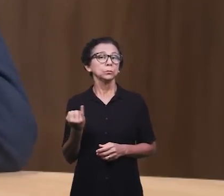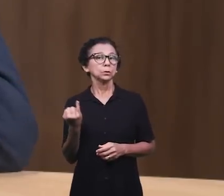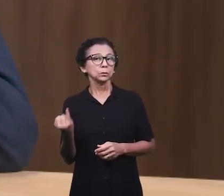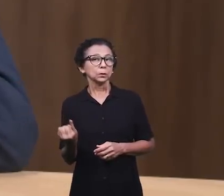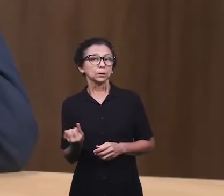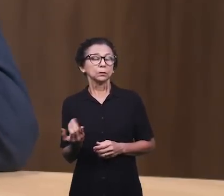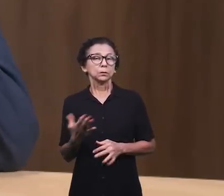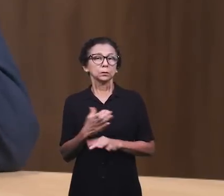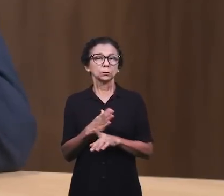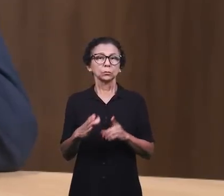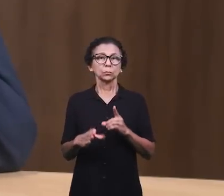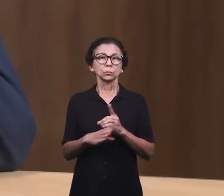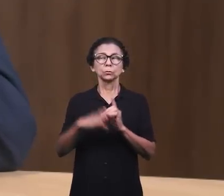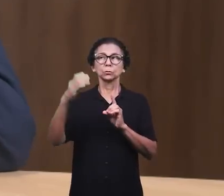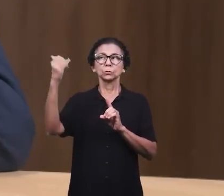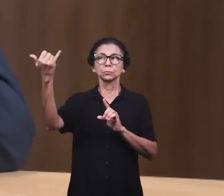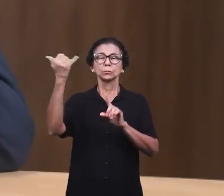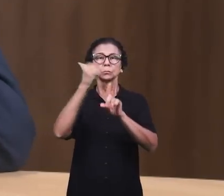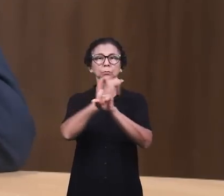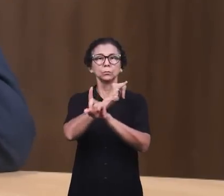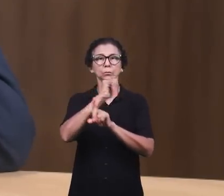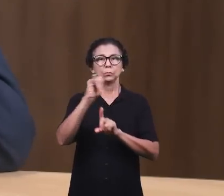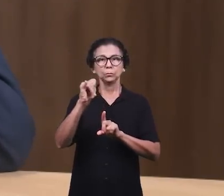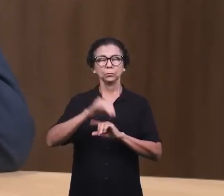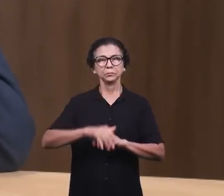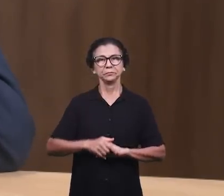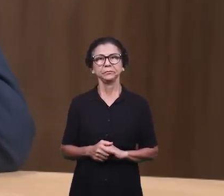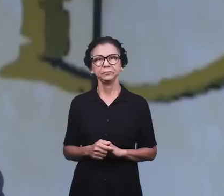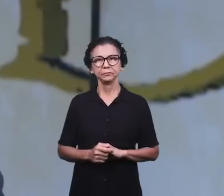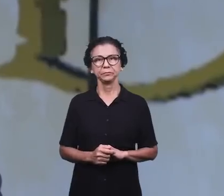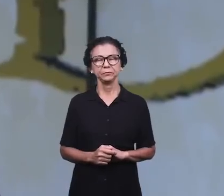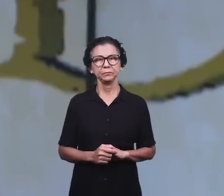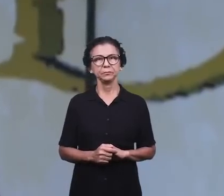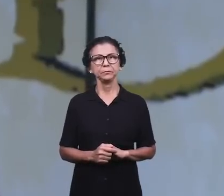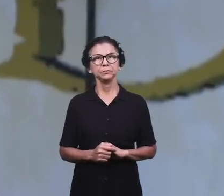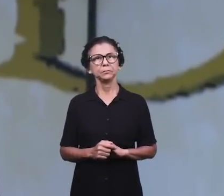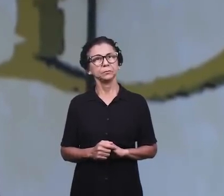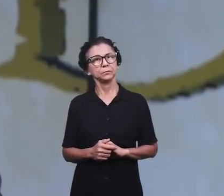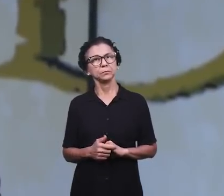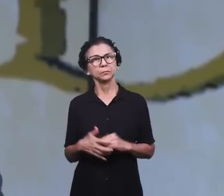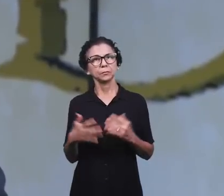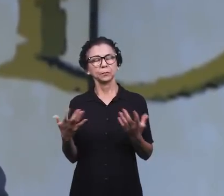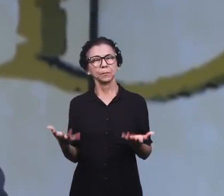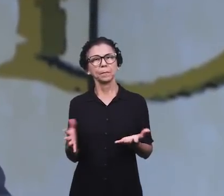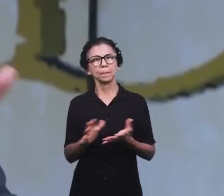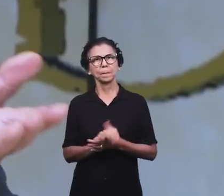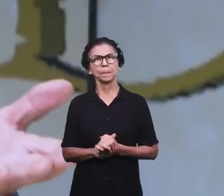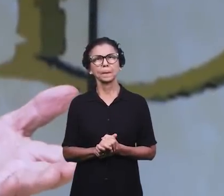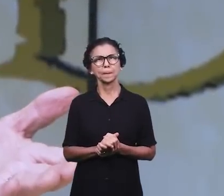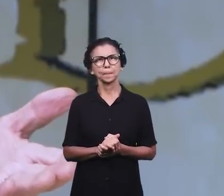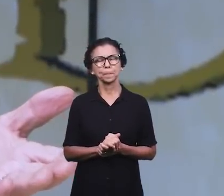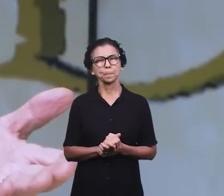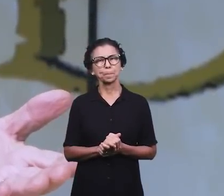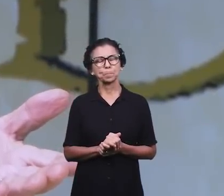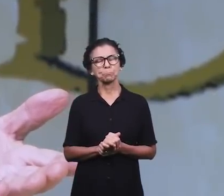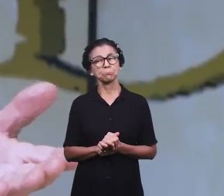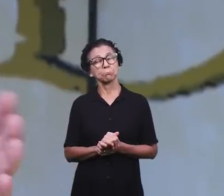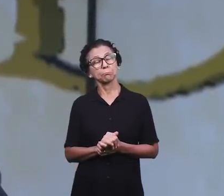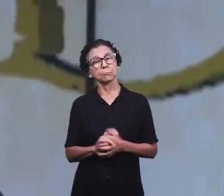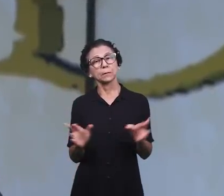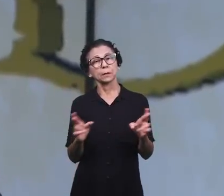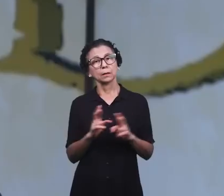do culto, que é o culto profético, pastor Gilson. Muito bem. A respeito do culto profético, nós já começamos